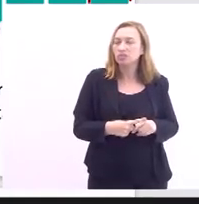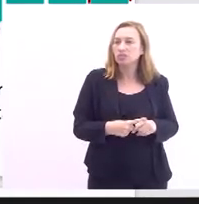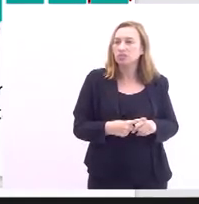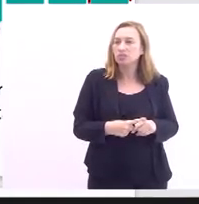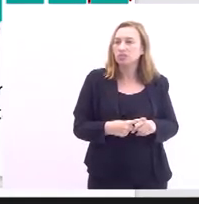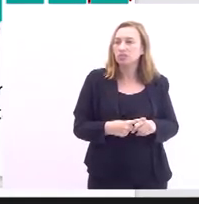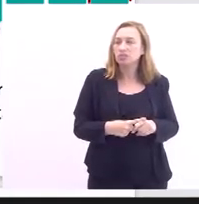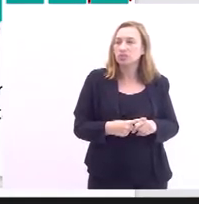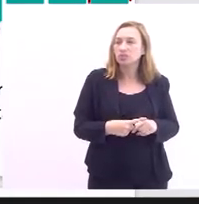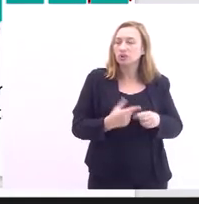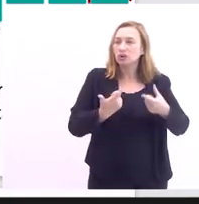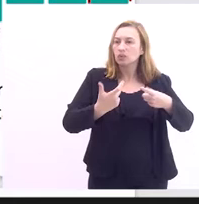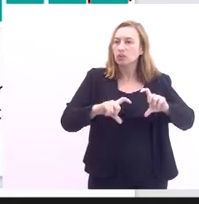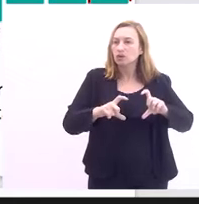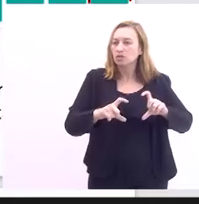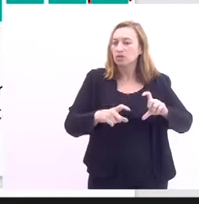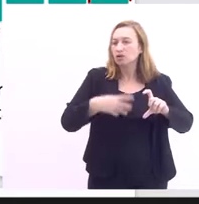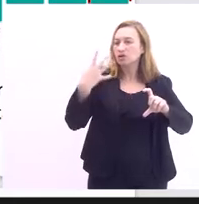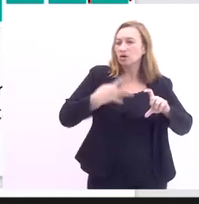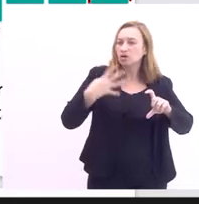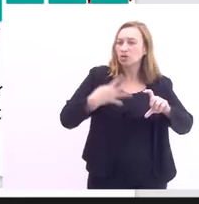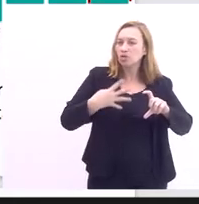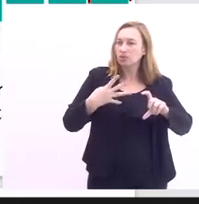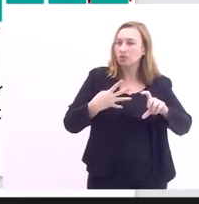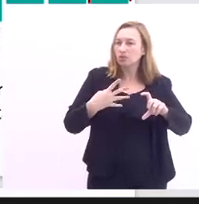a cláusula quarta,